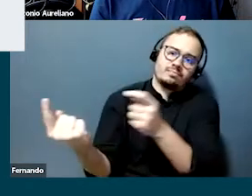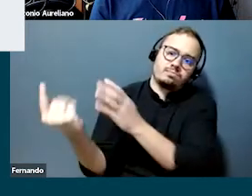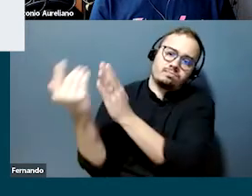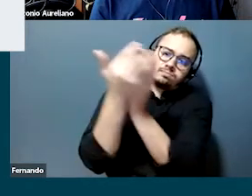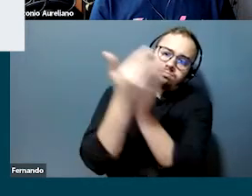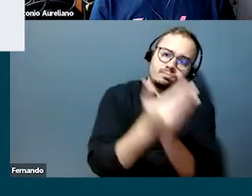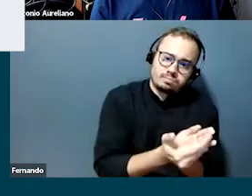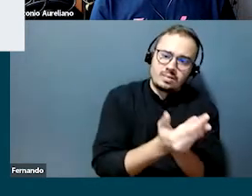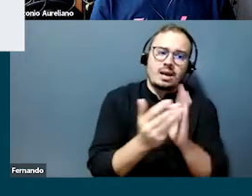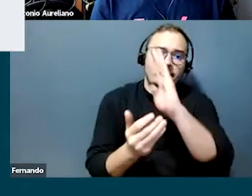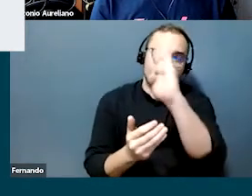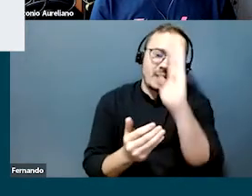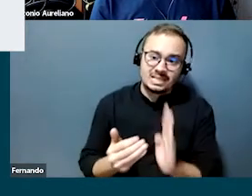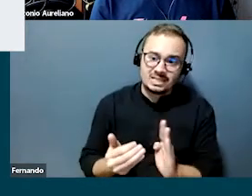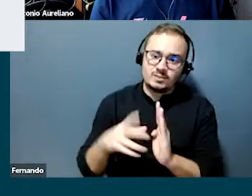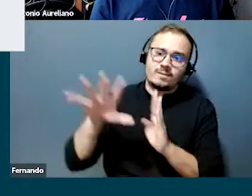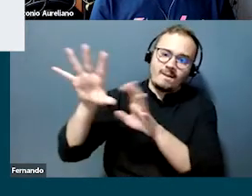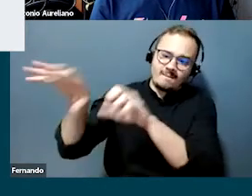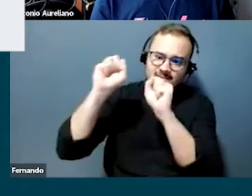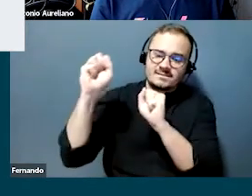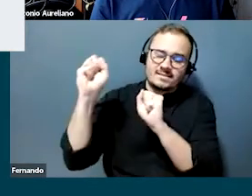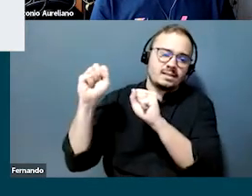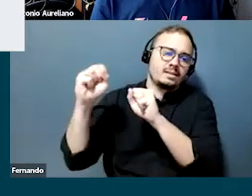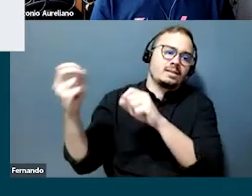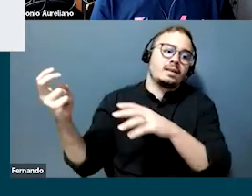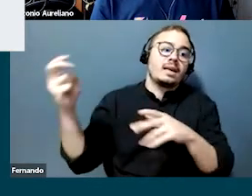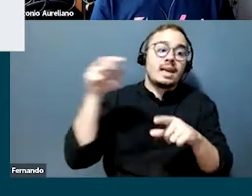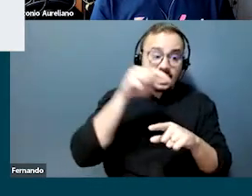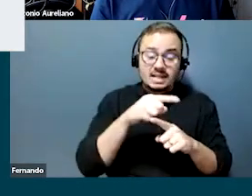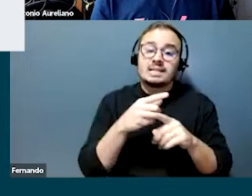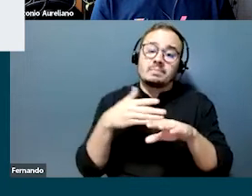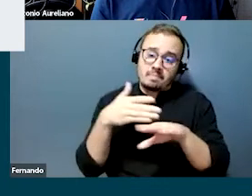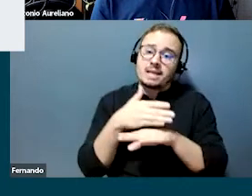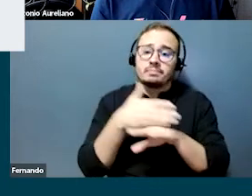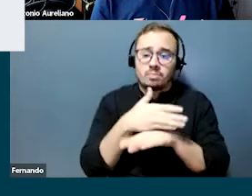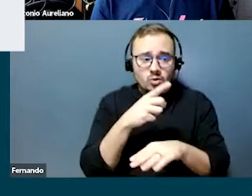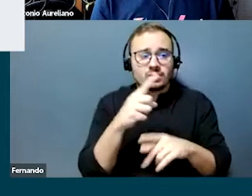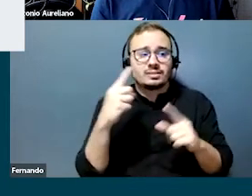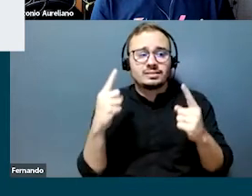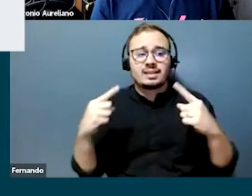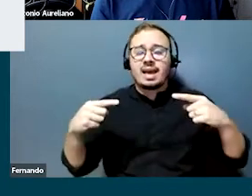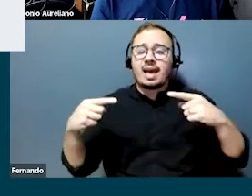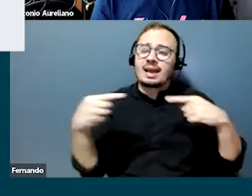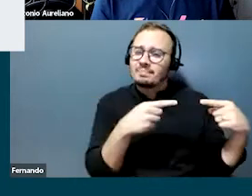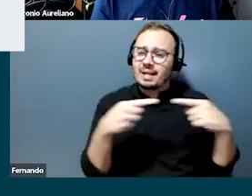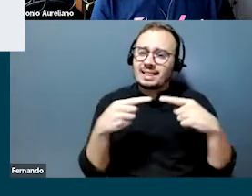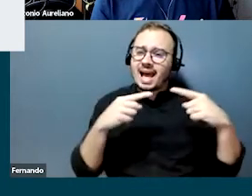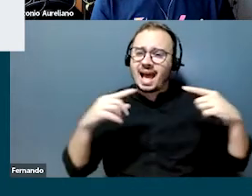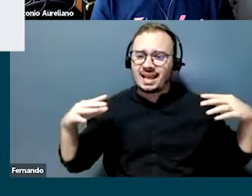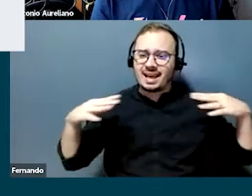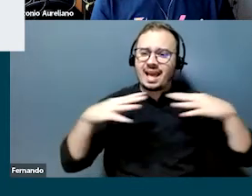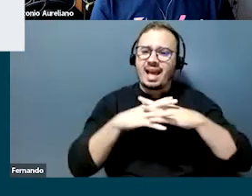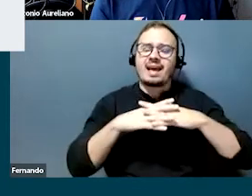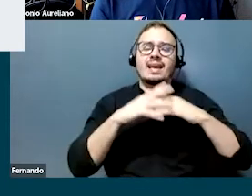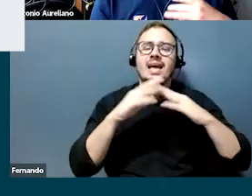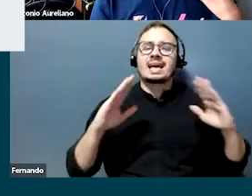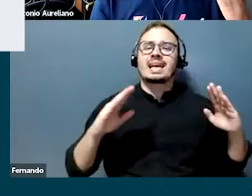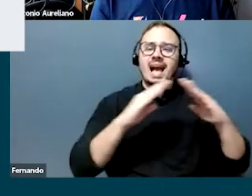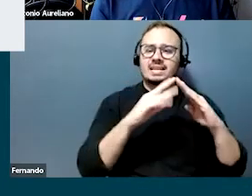escravizadas. Aqui, o estudo mostra que eles participaram da Batalha de Casa Forte, participaram da primeira e da segunda Batalha de